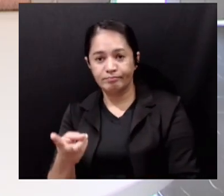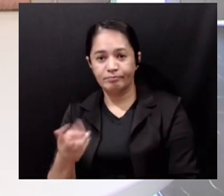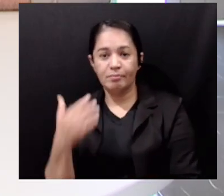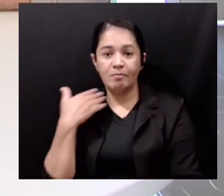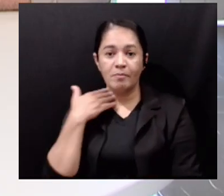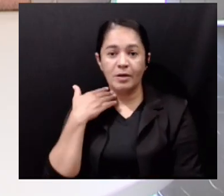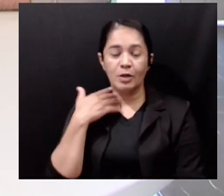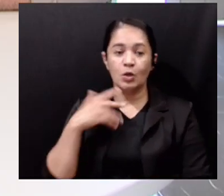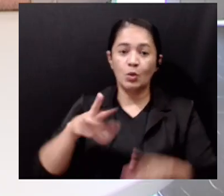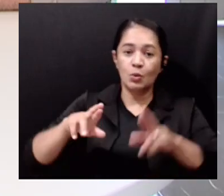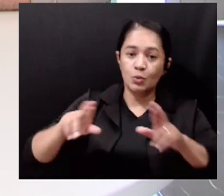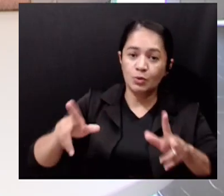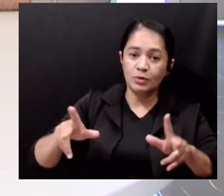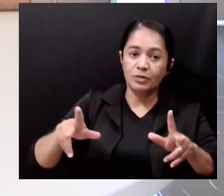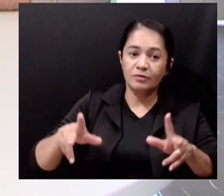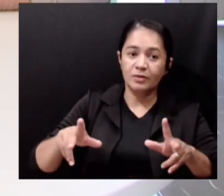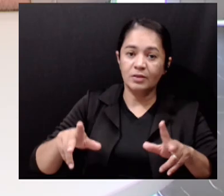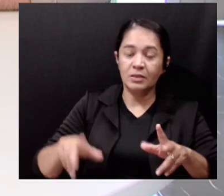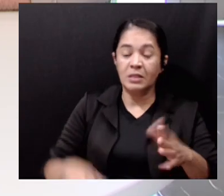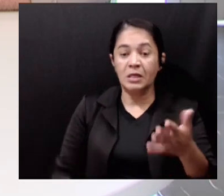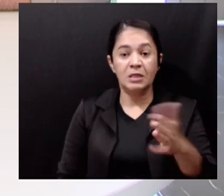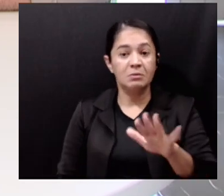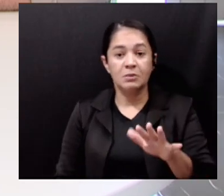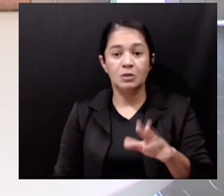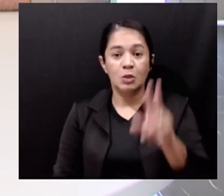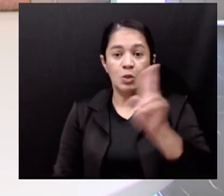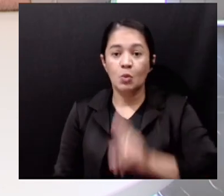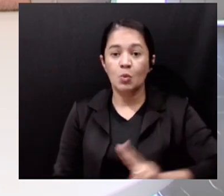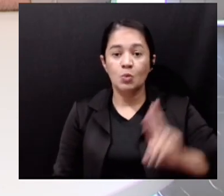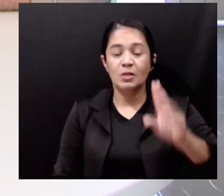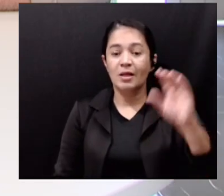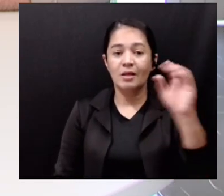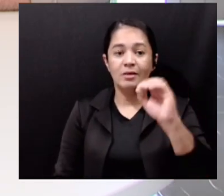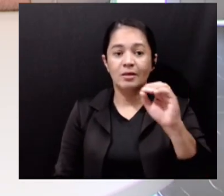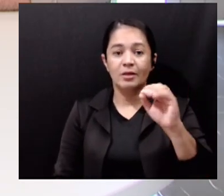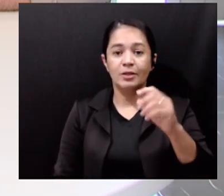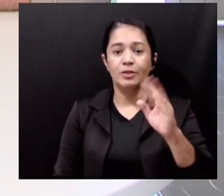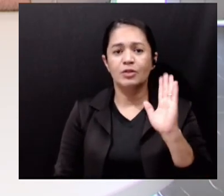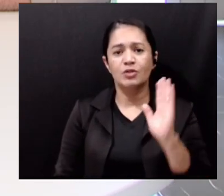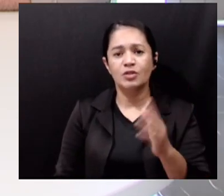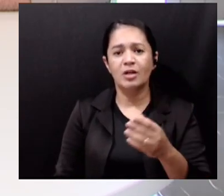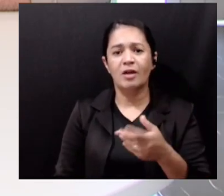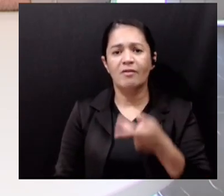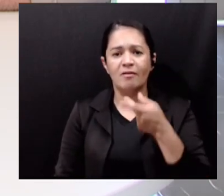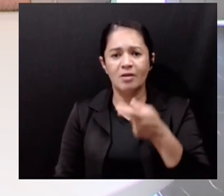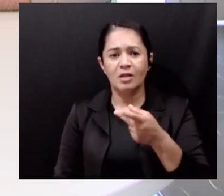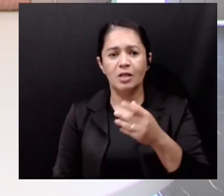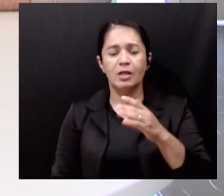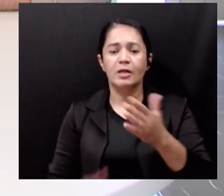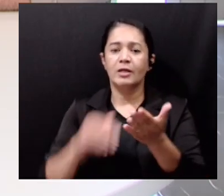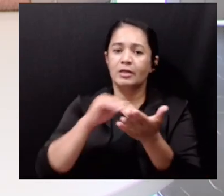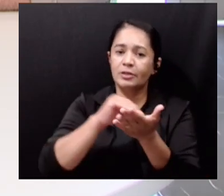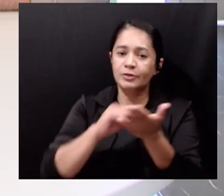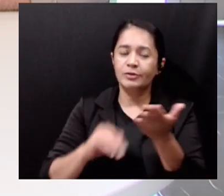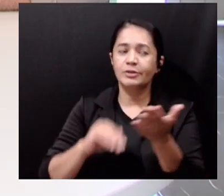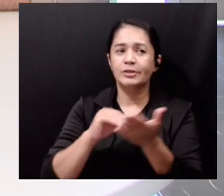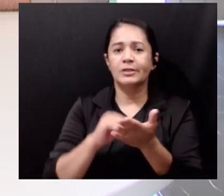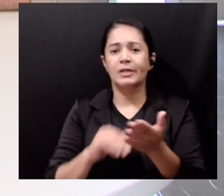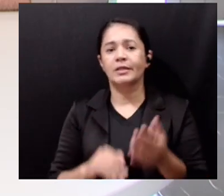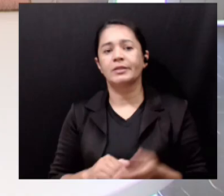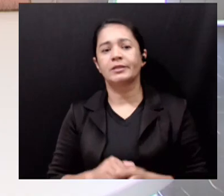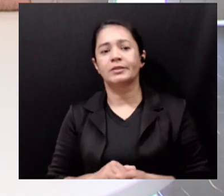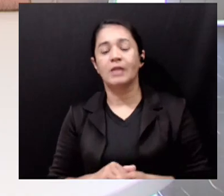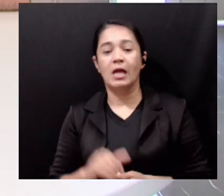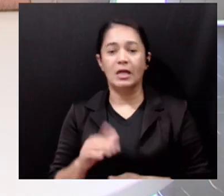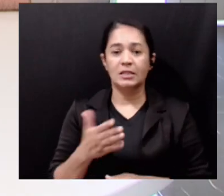que não utilizam essa modalidade. Eu já falei aqui do saque, né, em caixa eletrônico. Muitas pessoas hoje também não